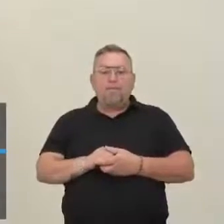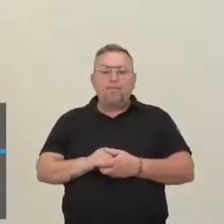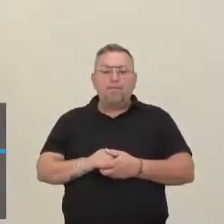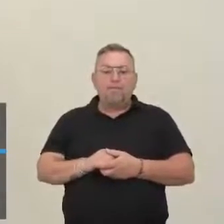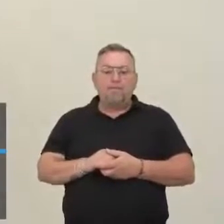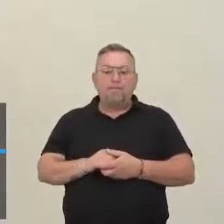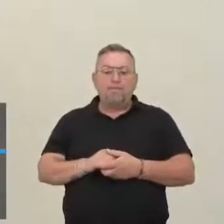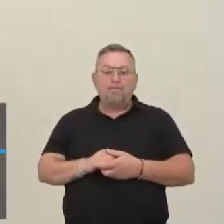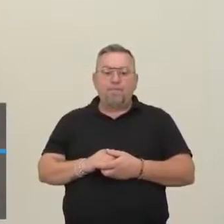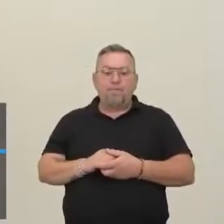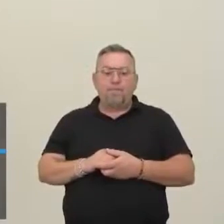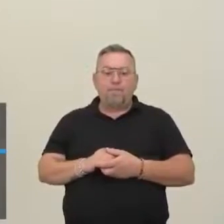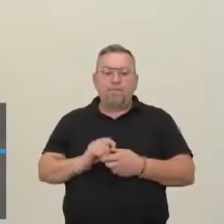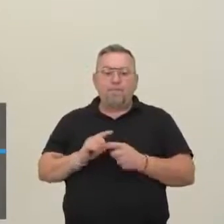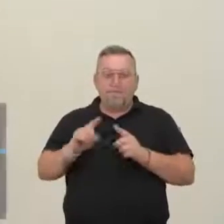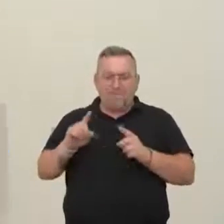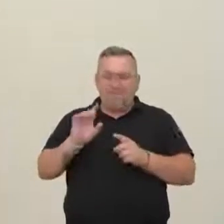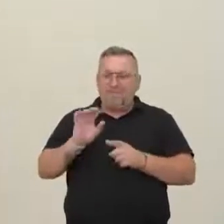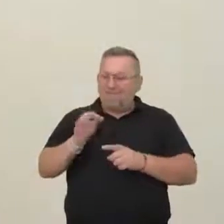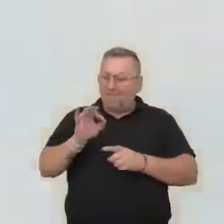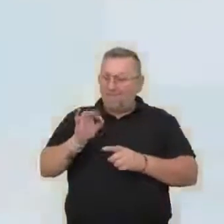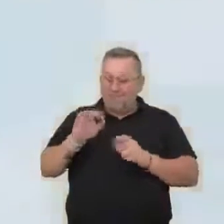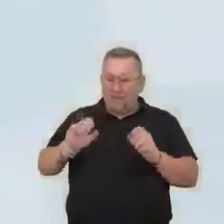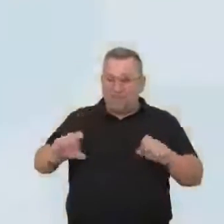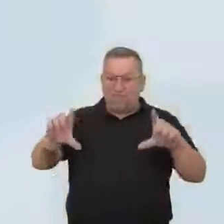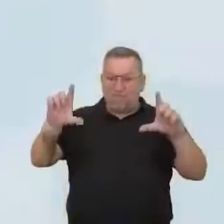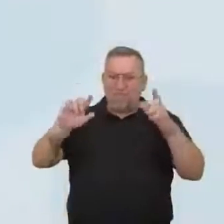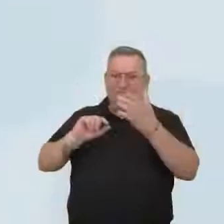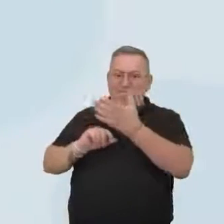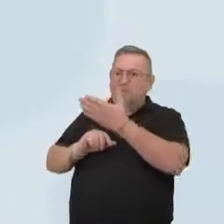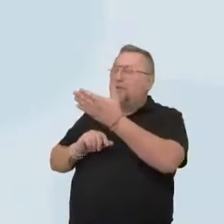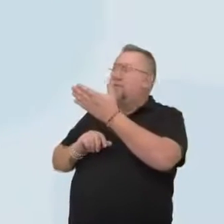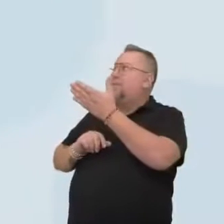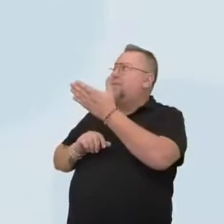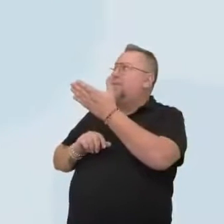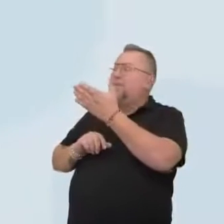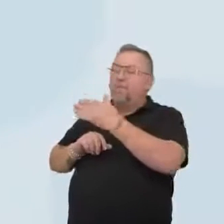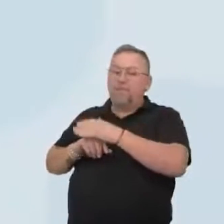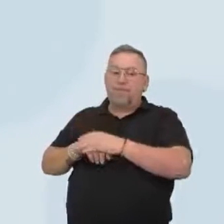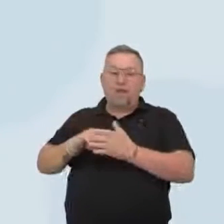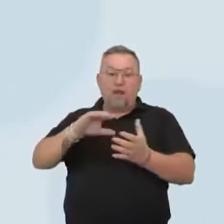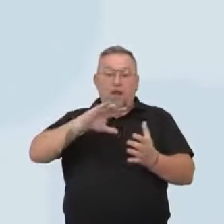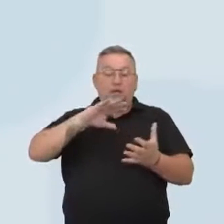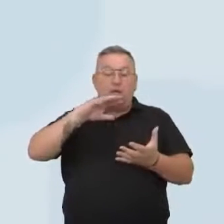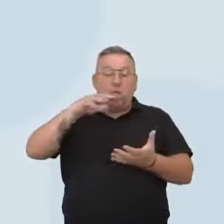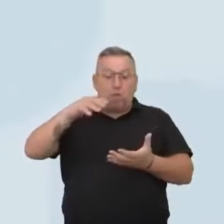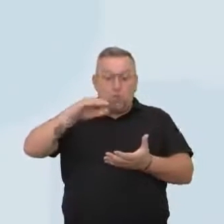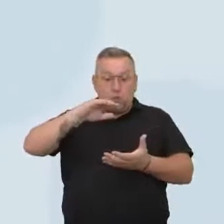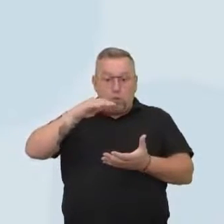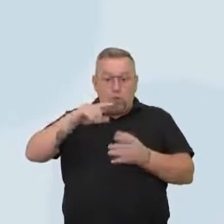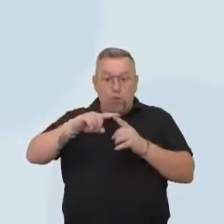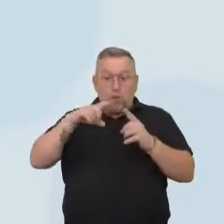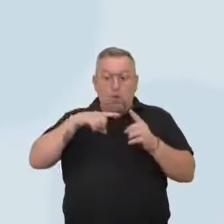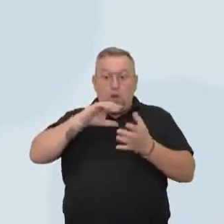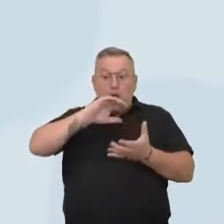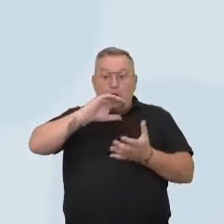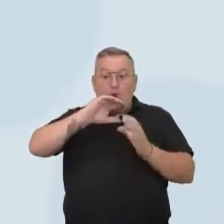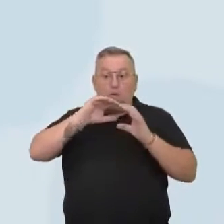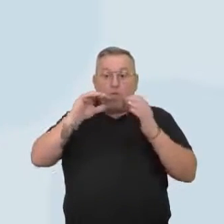gentileza? Isso, que a gente acabou, né, fazendo aí. Ó. Litosfera pode ser definida como sendo uma